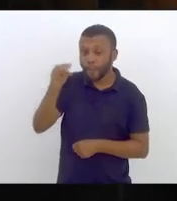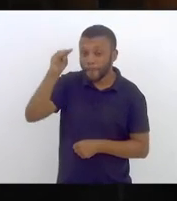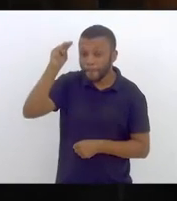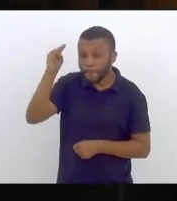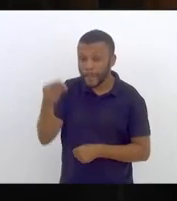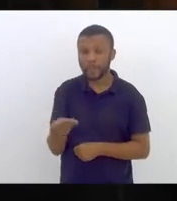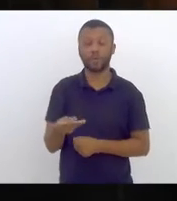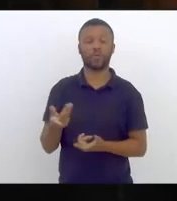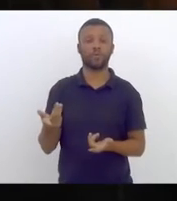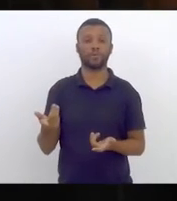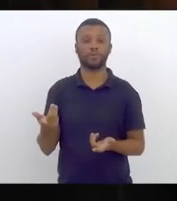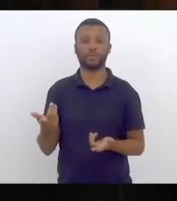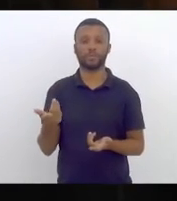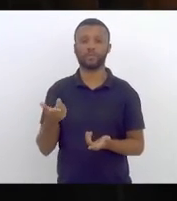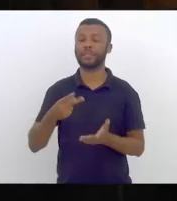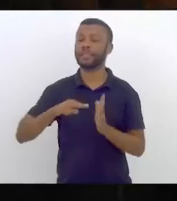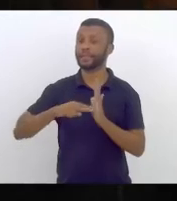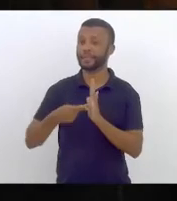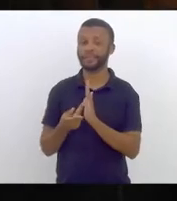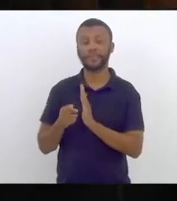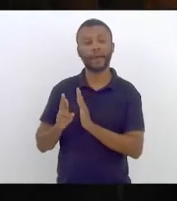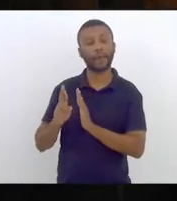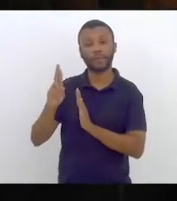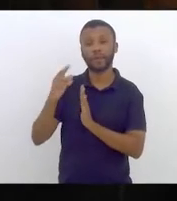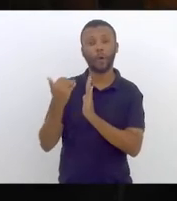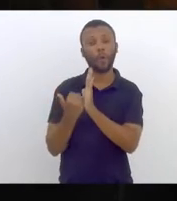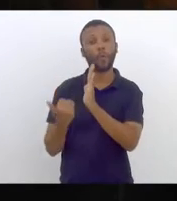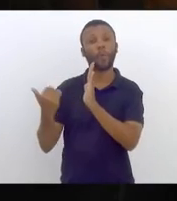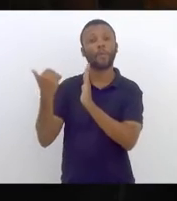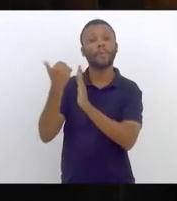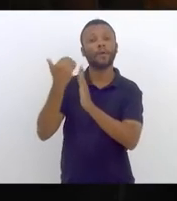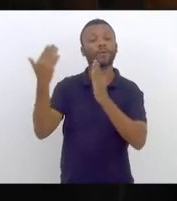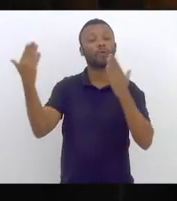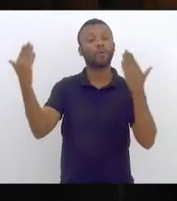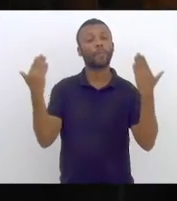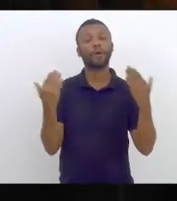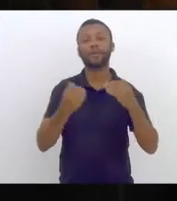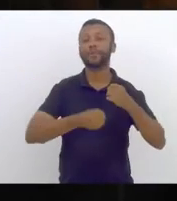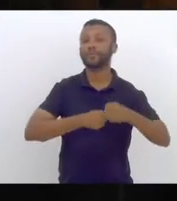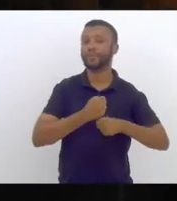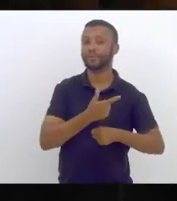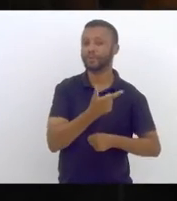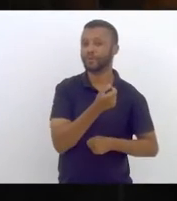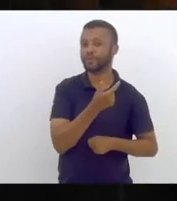milhões. Isso representa um aumento com relação a 2022 em